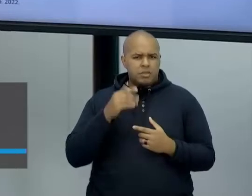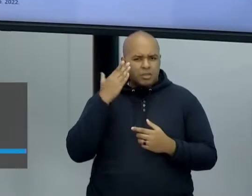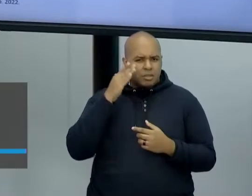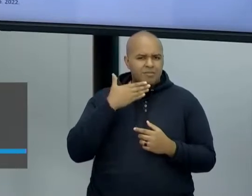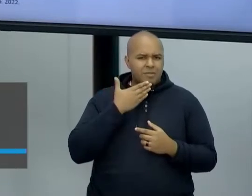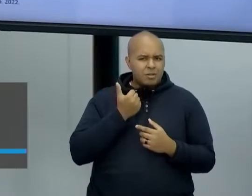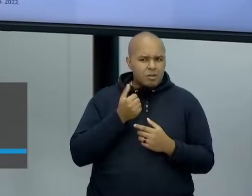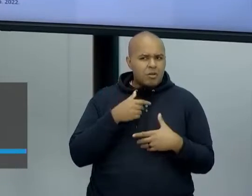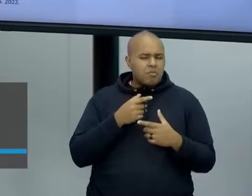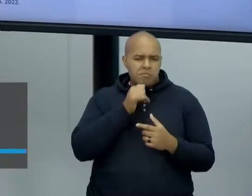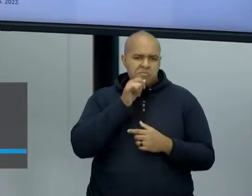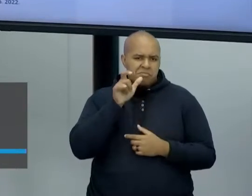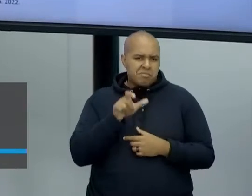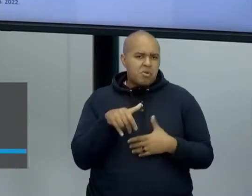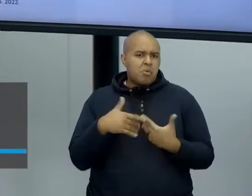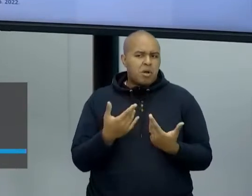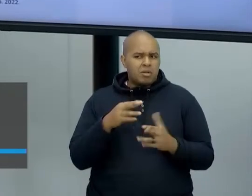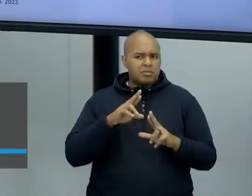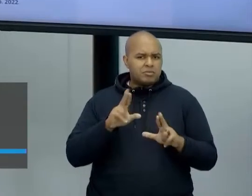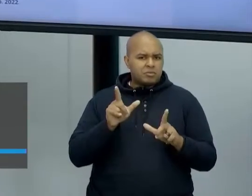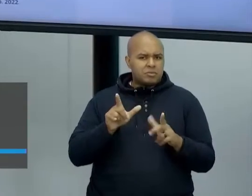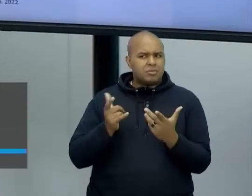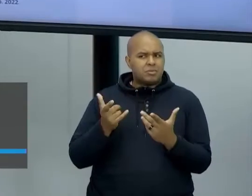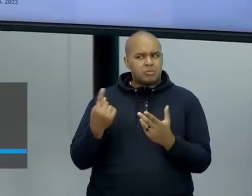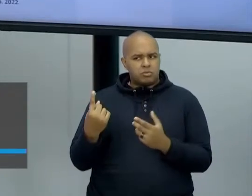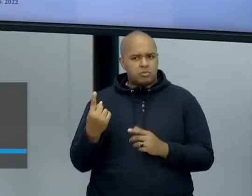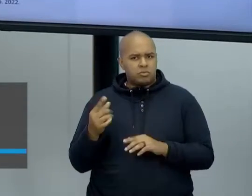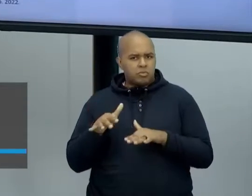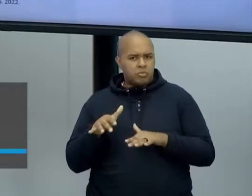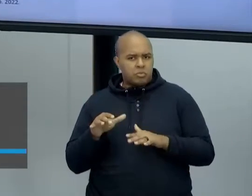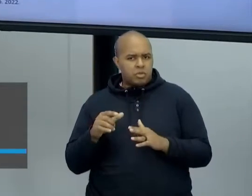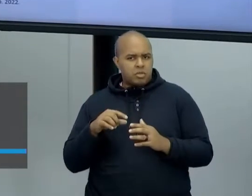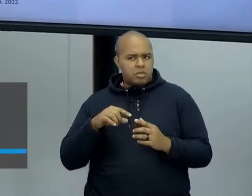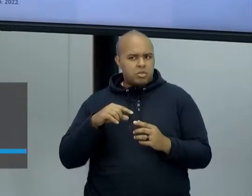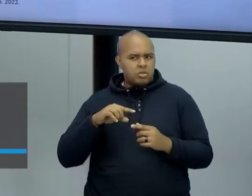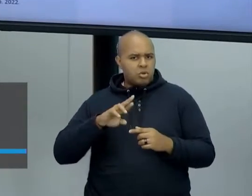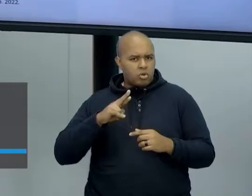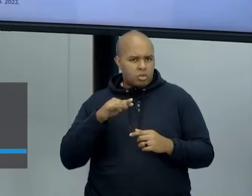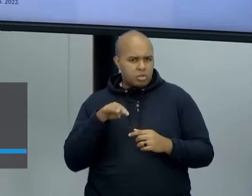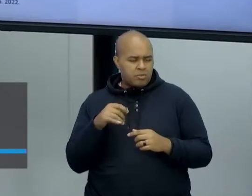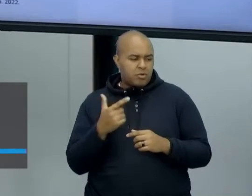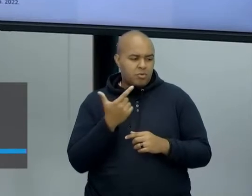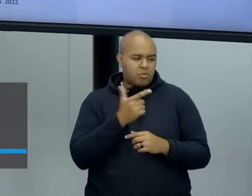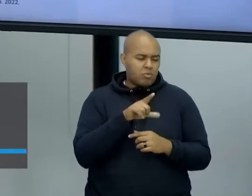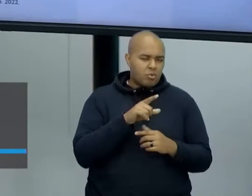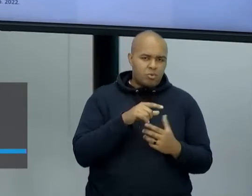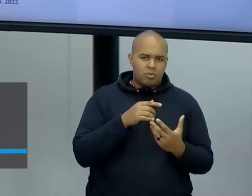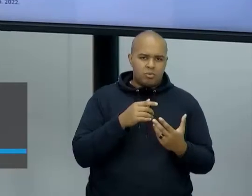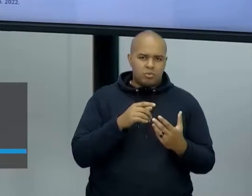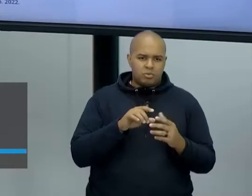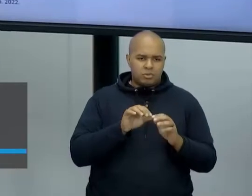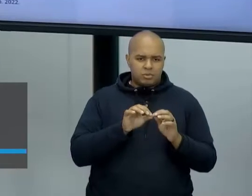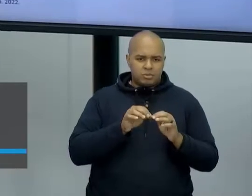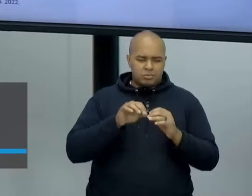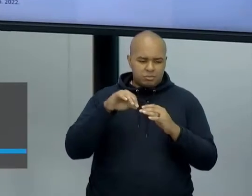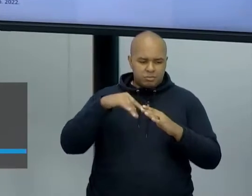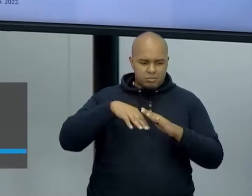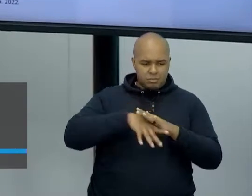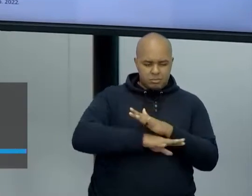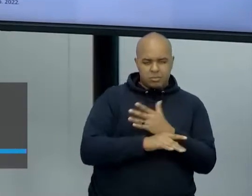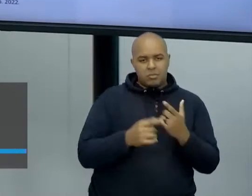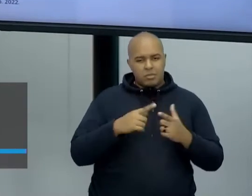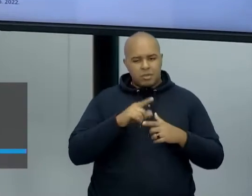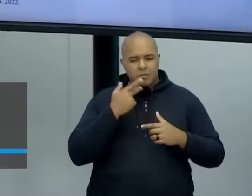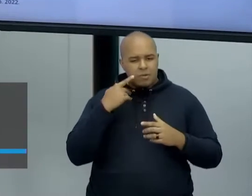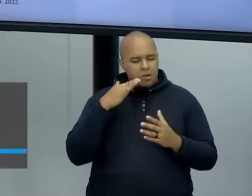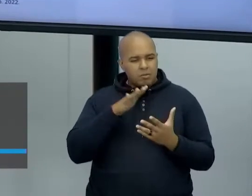entender melhor, por exemplo, qual é a diferença de um movimento de rotação para um movimento de deslizar. Porque